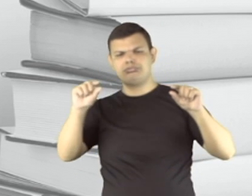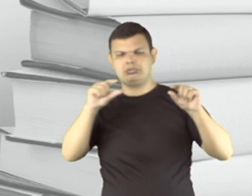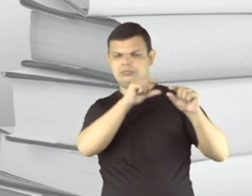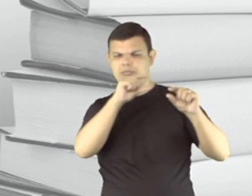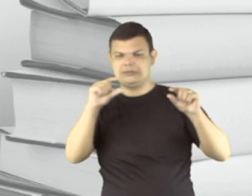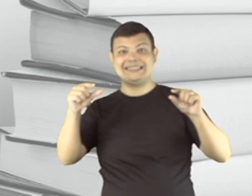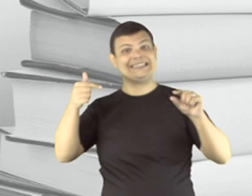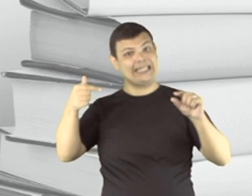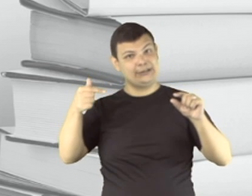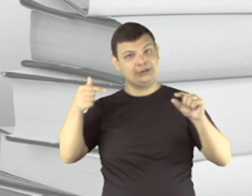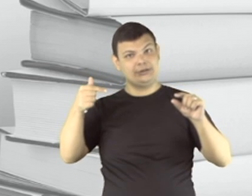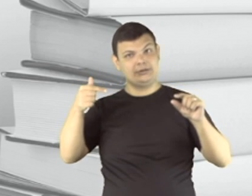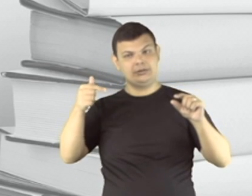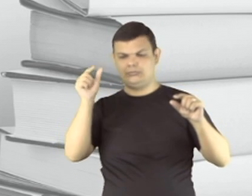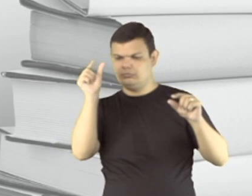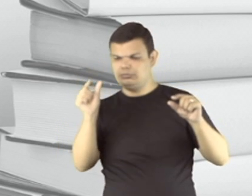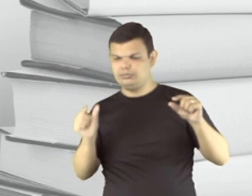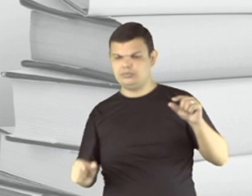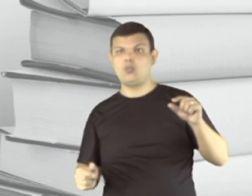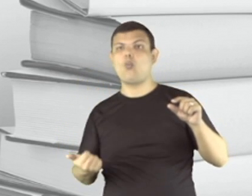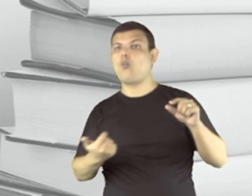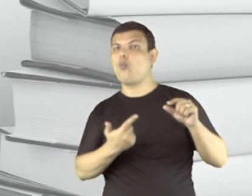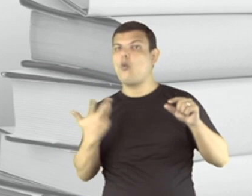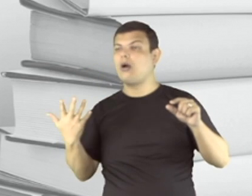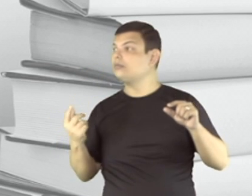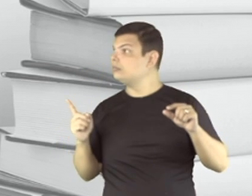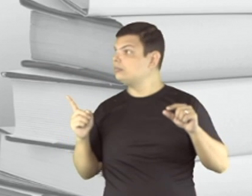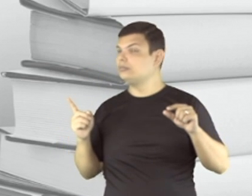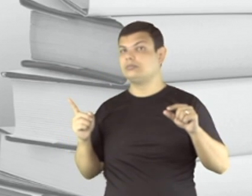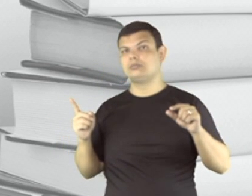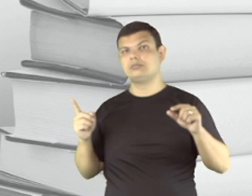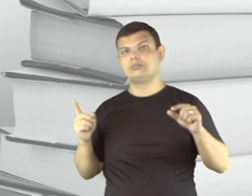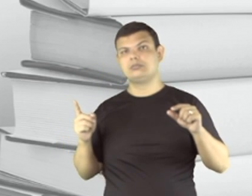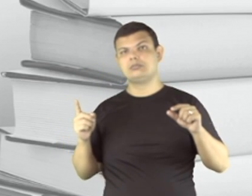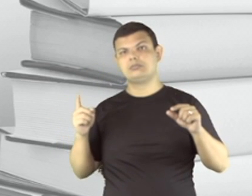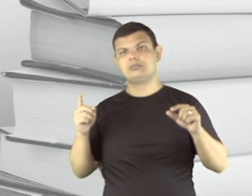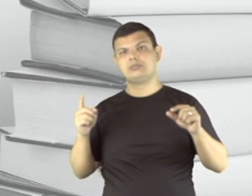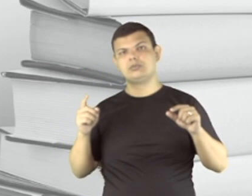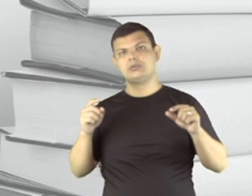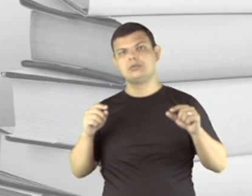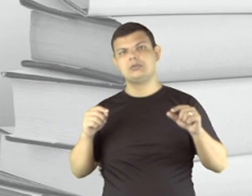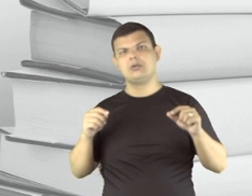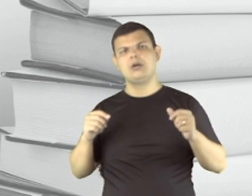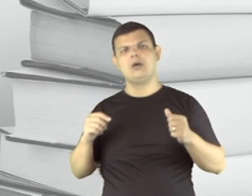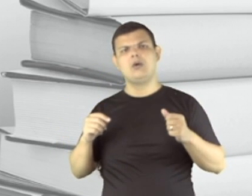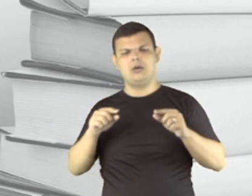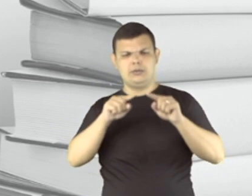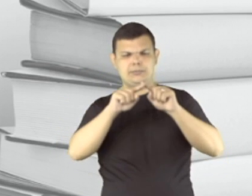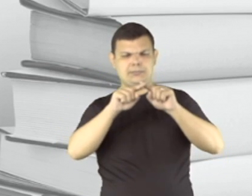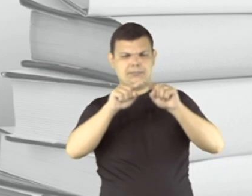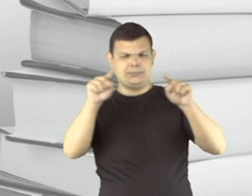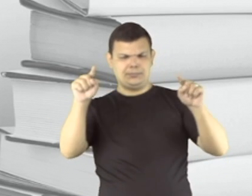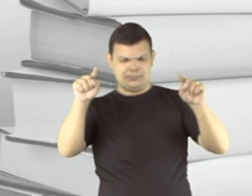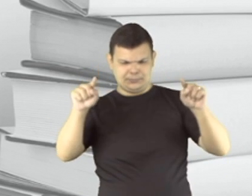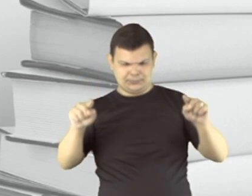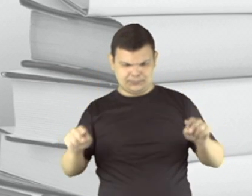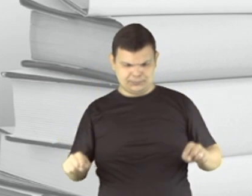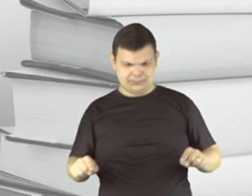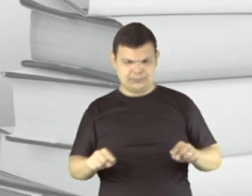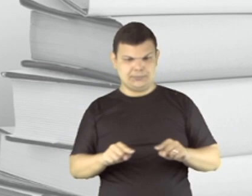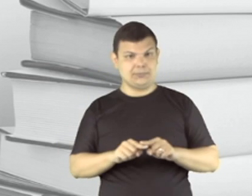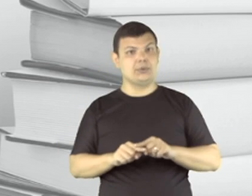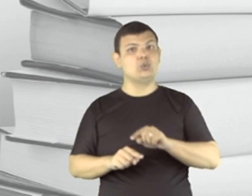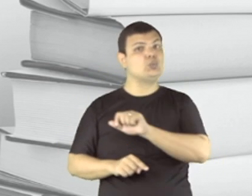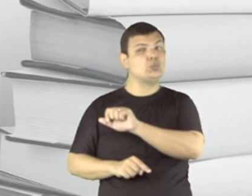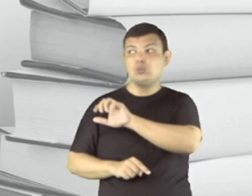quadradinhos. Aqui eu tenho, aqui ó, eu quero descobrir o perímetro dessa área, dessa figura